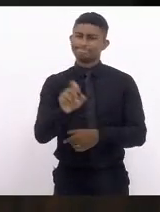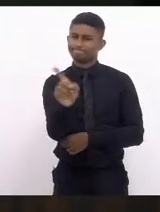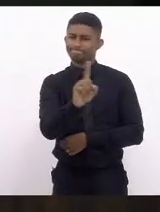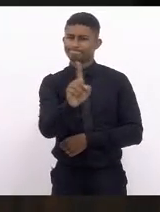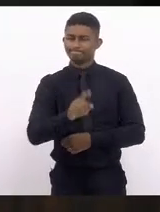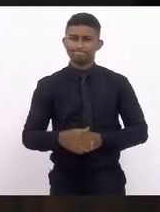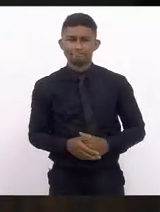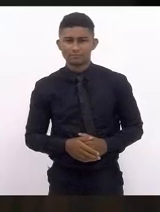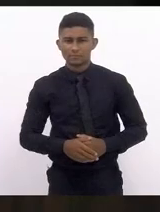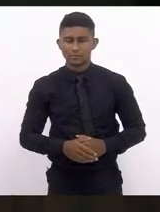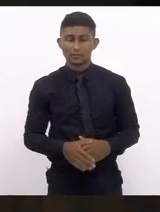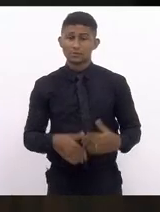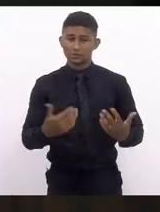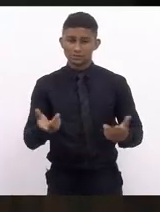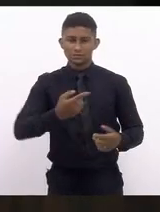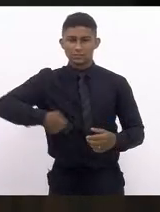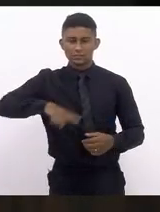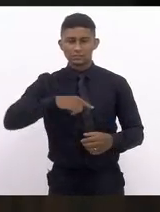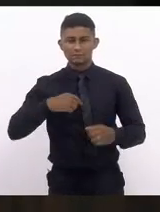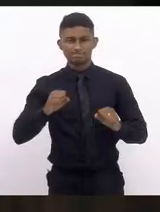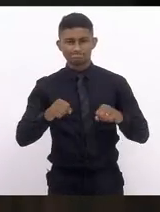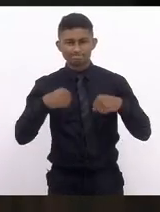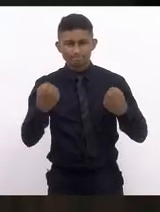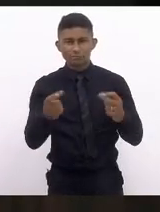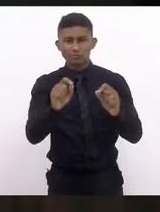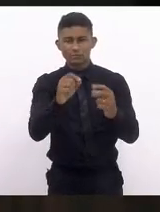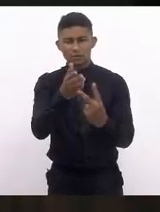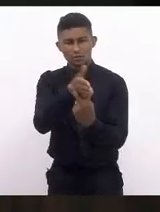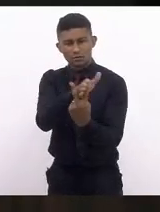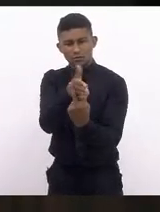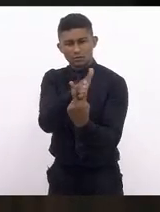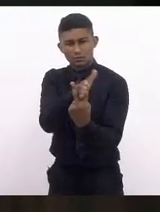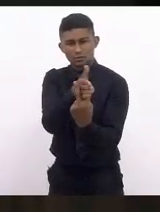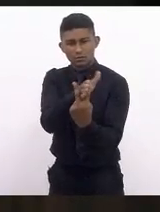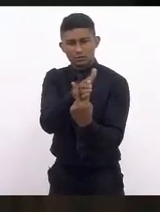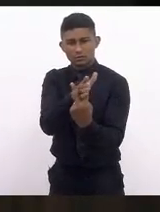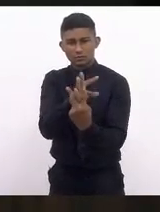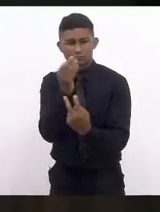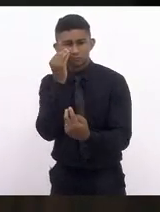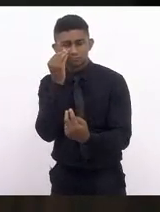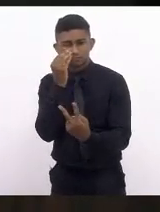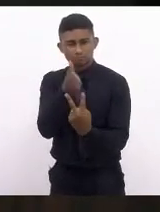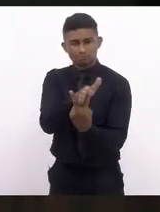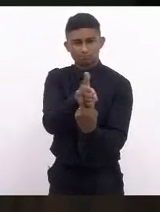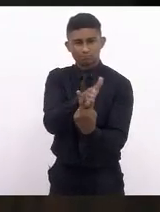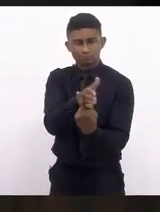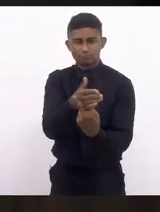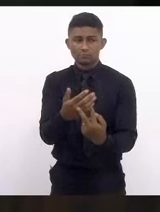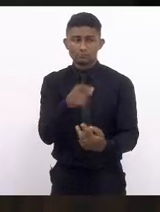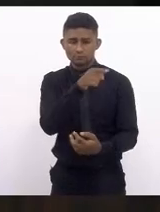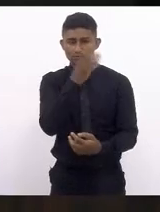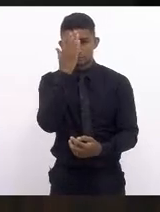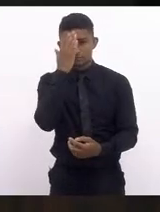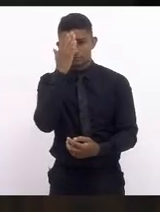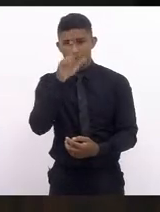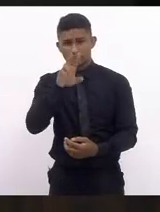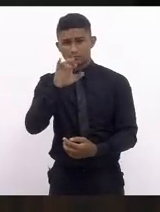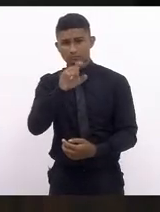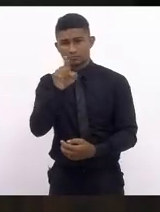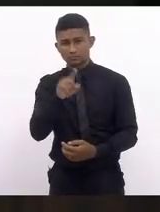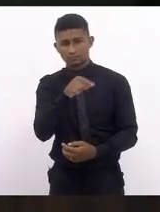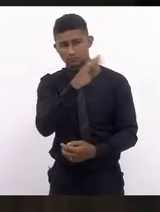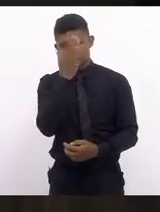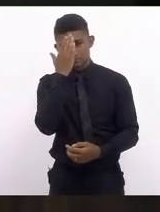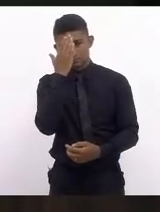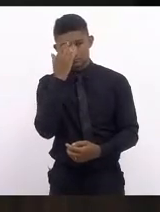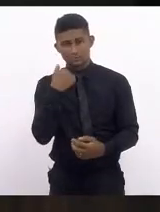então nós procuramos o caminho do Meio procuramos o Luiz Paulo e ele sabe para o André me